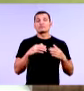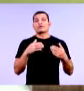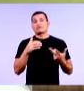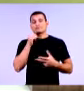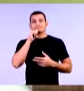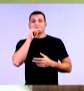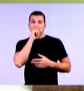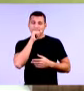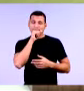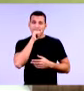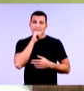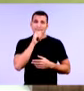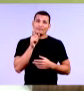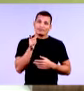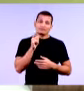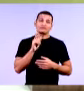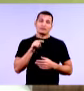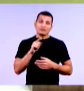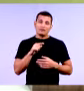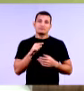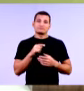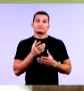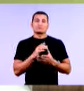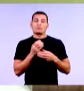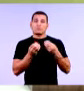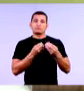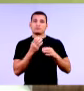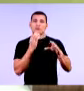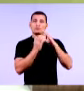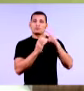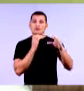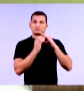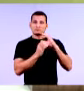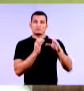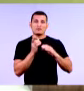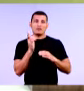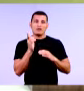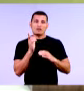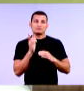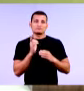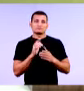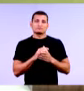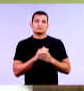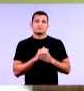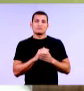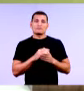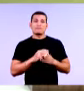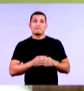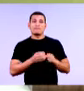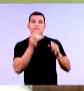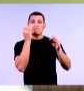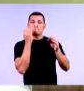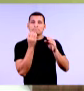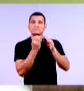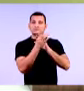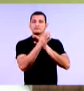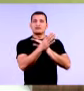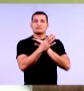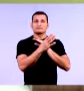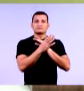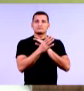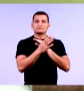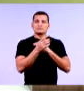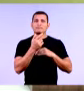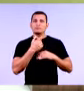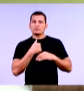ela acabou se tornando um desses dispositivos de comunicação. Ou seja, ela buscando enviar uma mensagem para mim, para você,